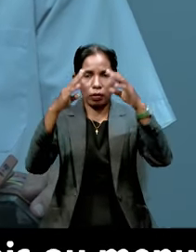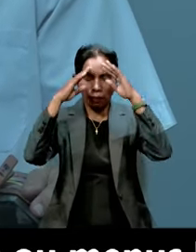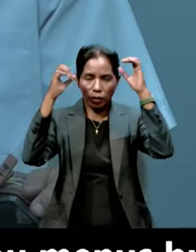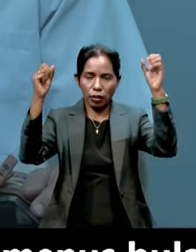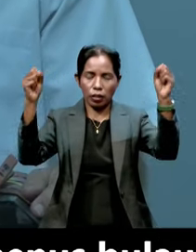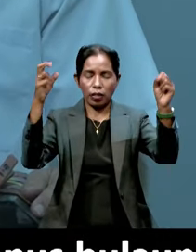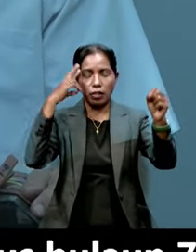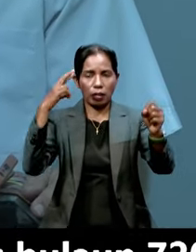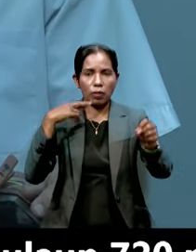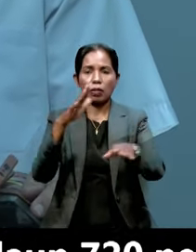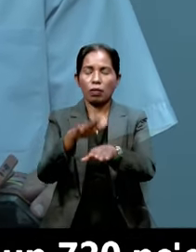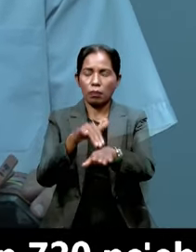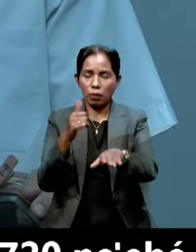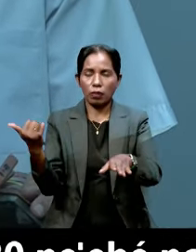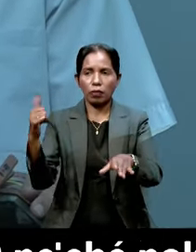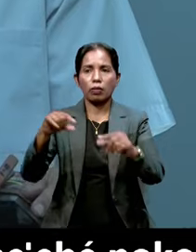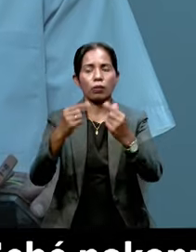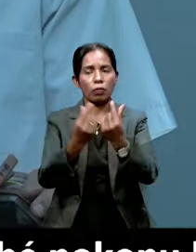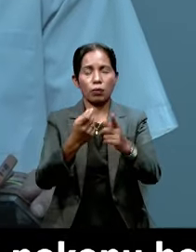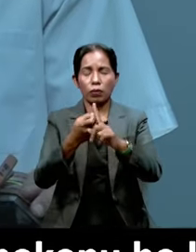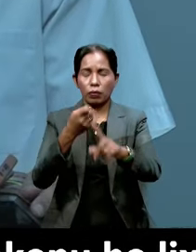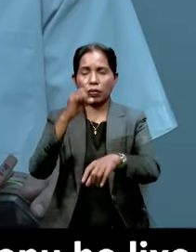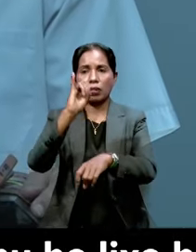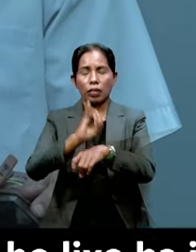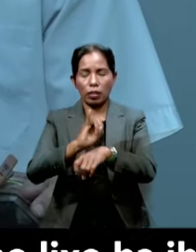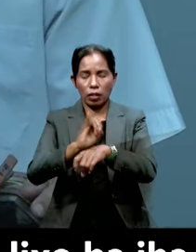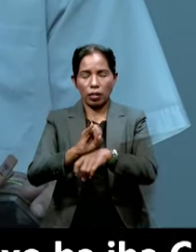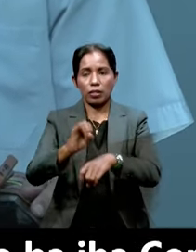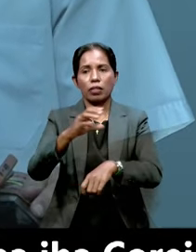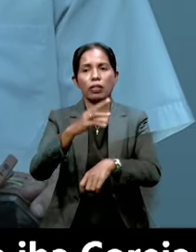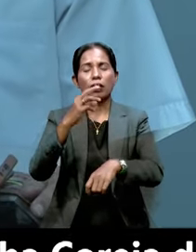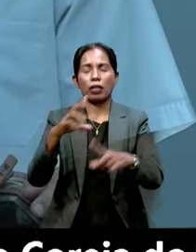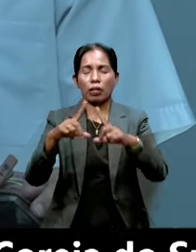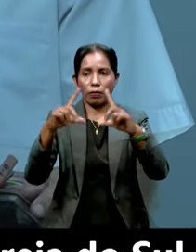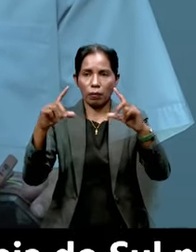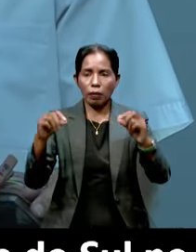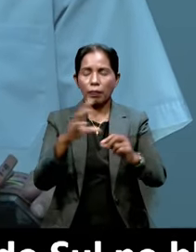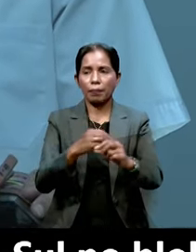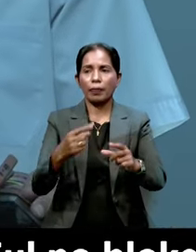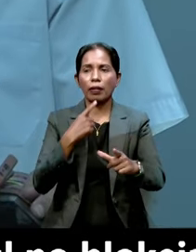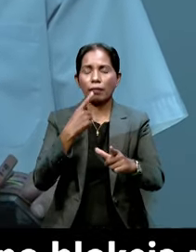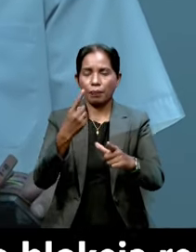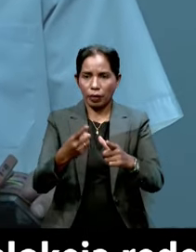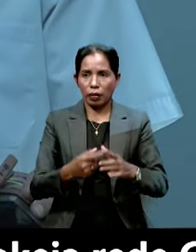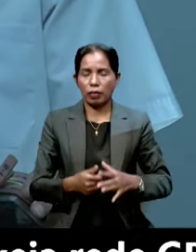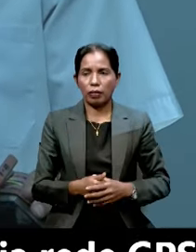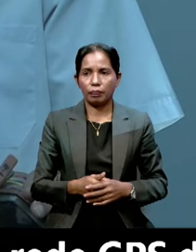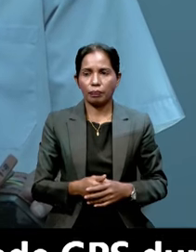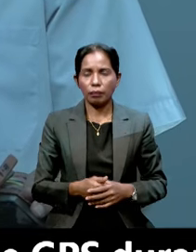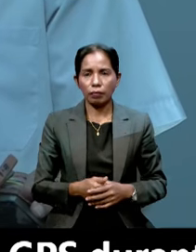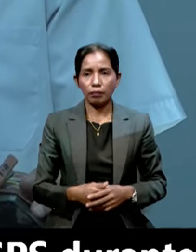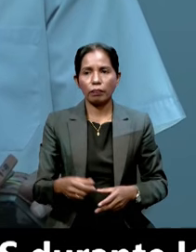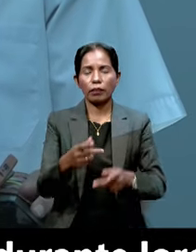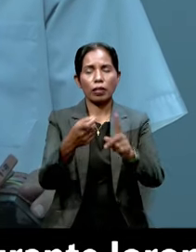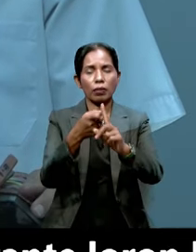República convidou a delegação do Vaticano, fomos visitar a ele, também um sinal do empenho da parte